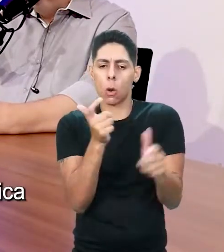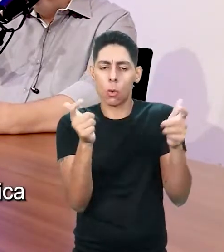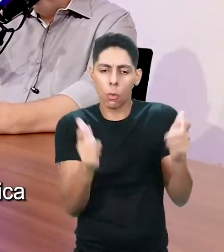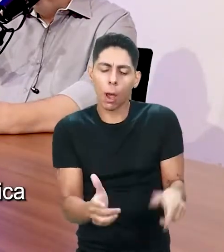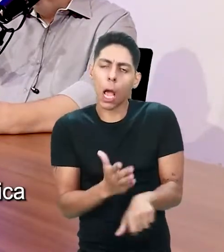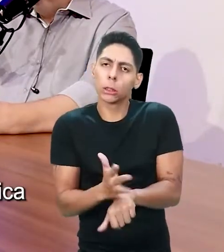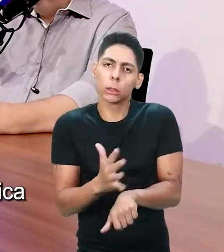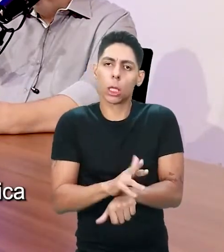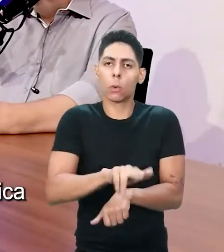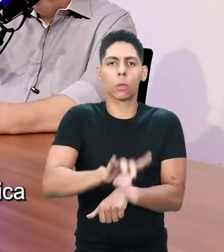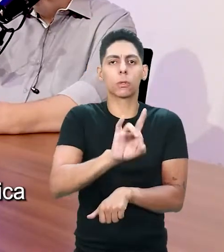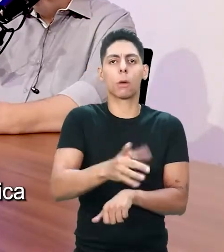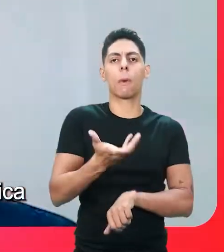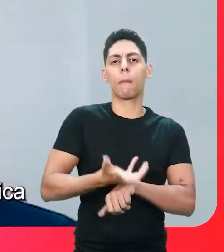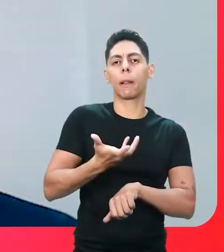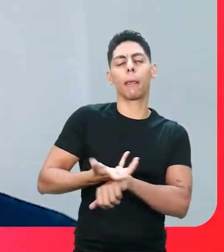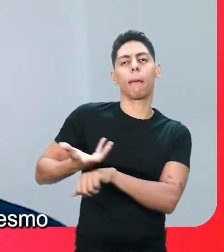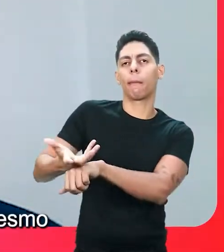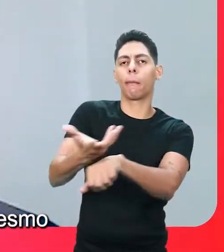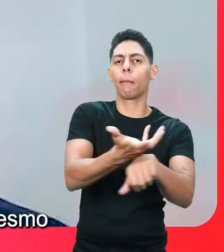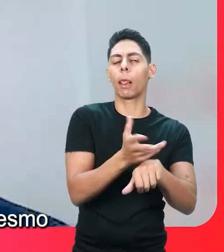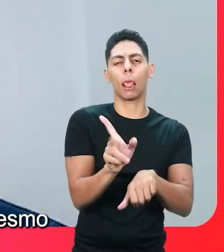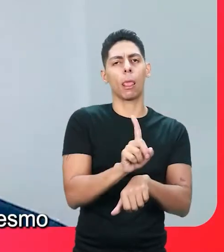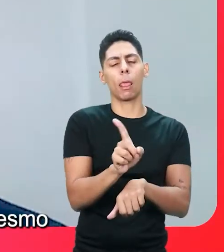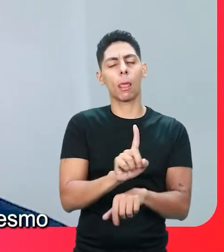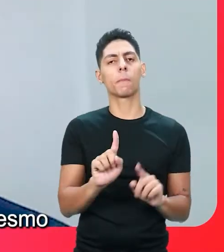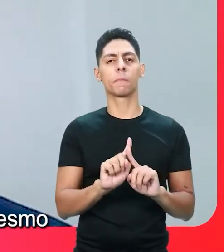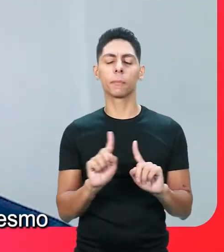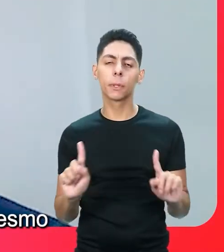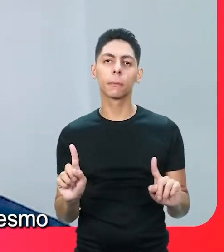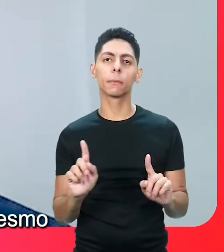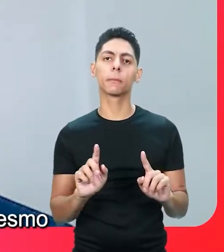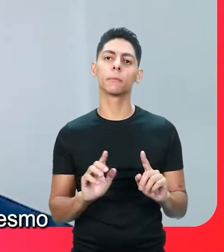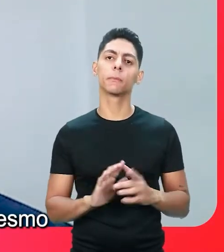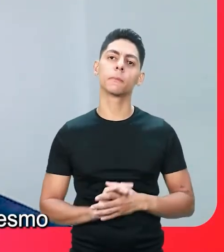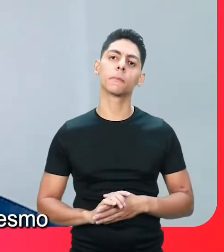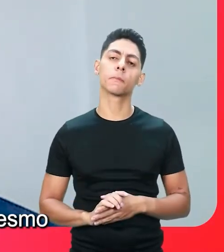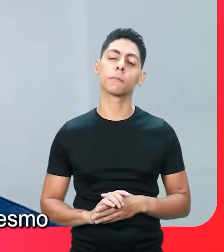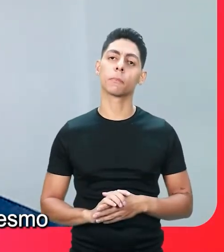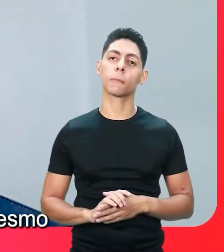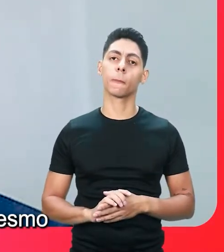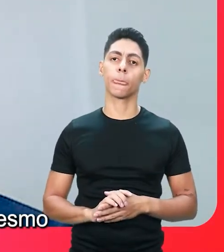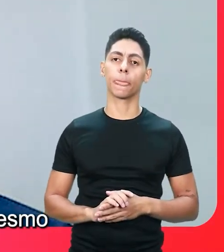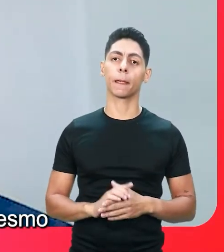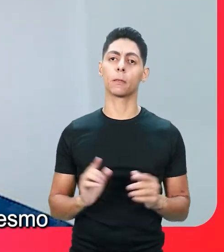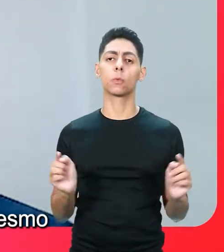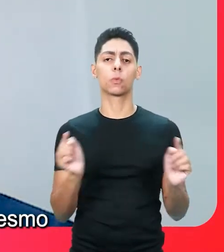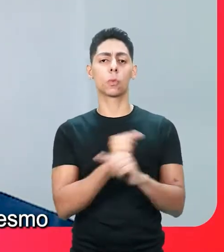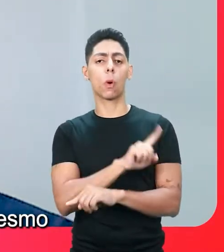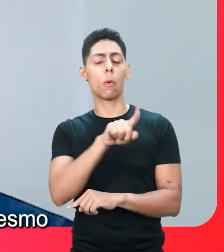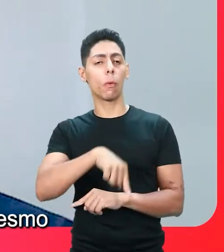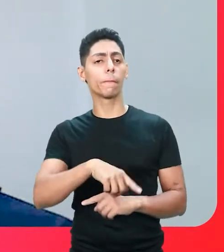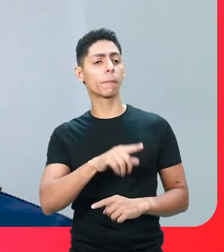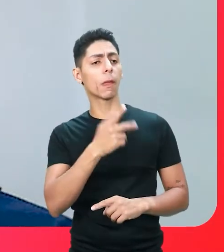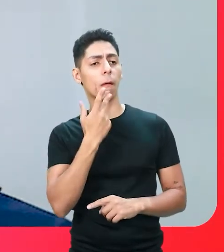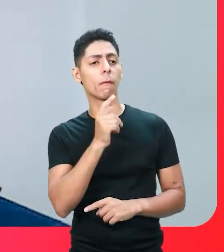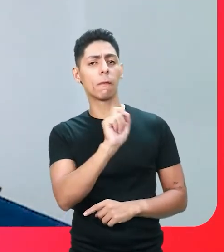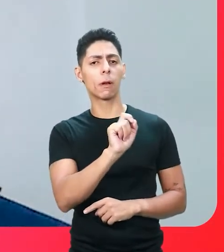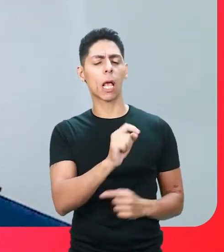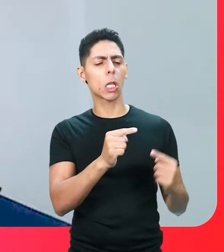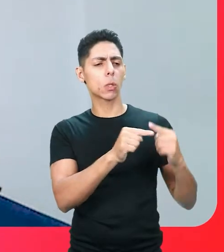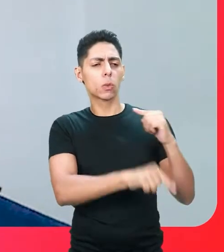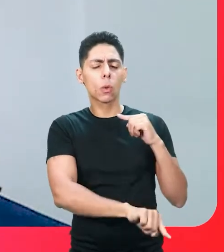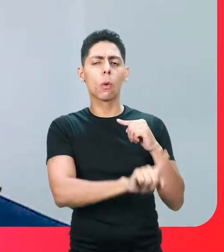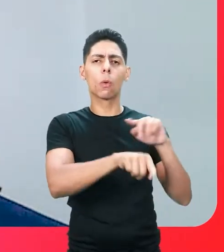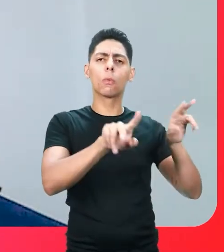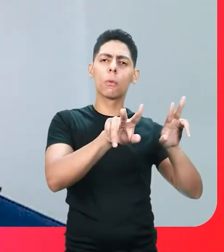para aprender matemática, português. Né? Por isso que eu discordo radicalmente da história do homeschooling. Mas eu discordo mesmo, porque